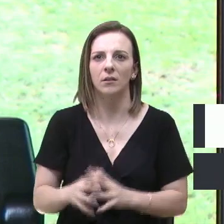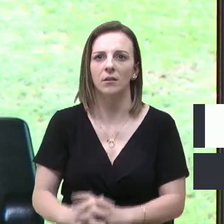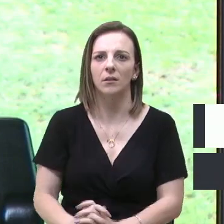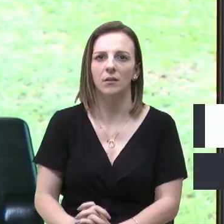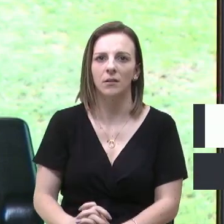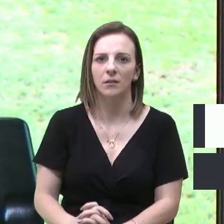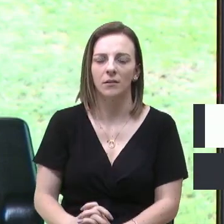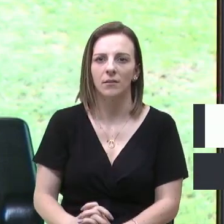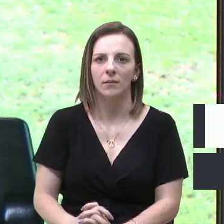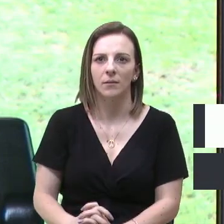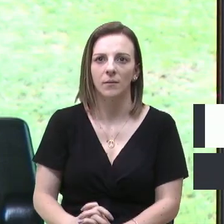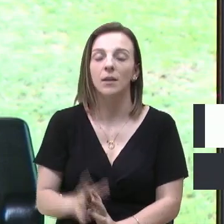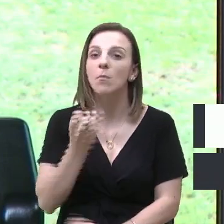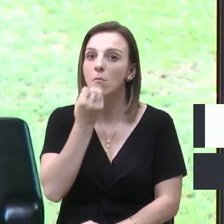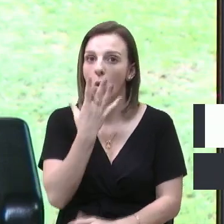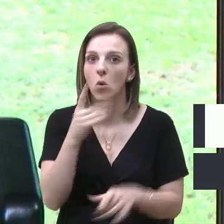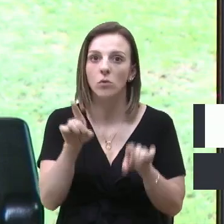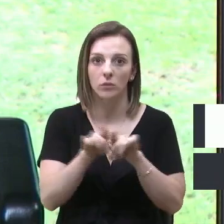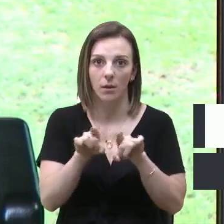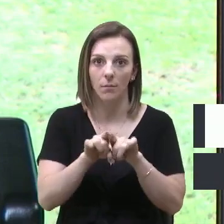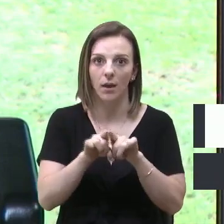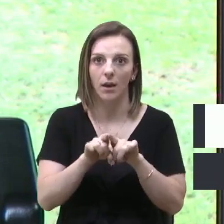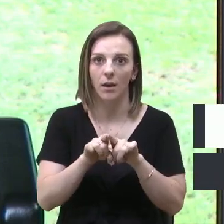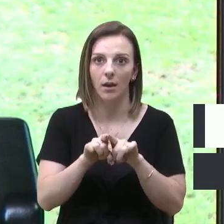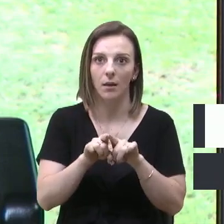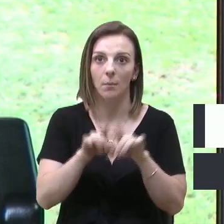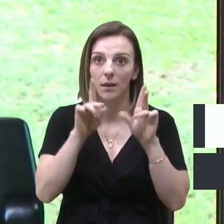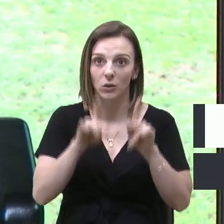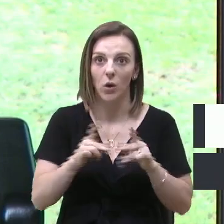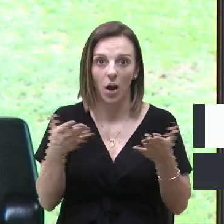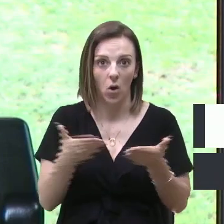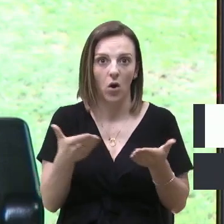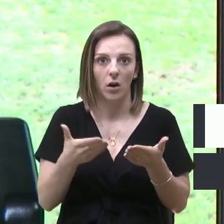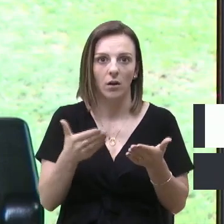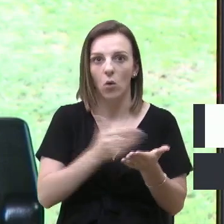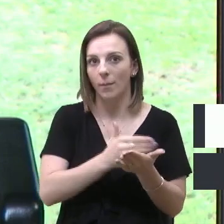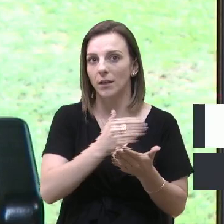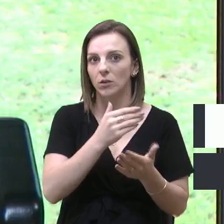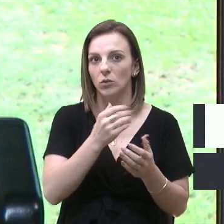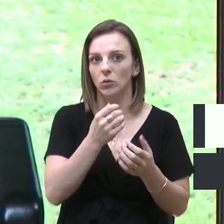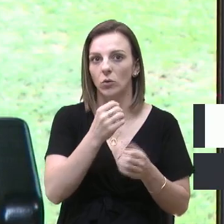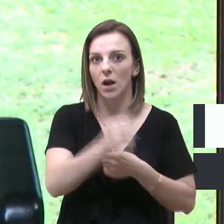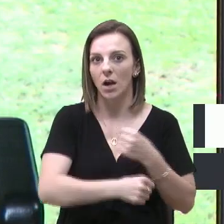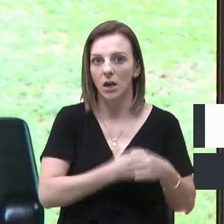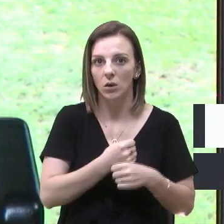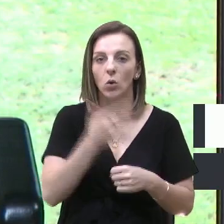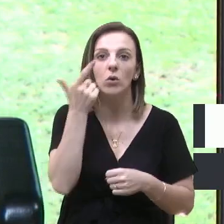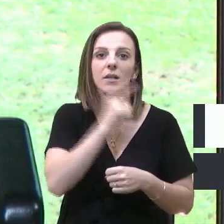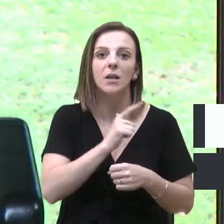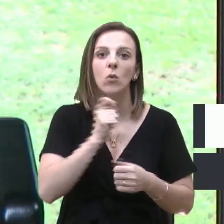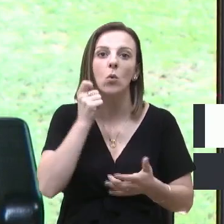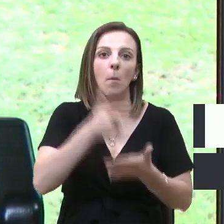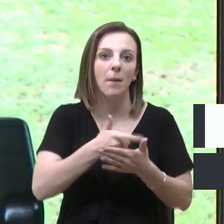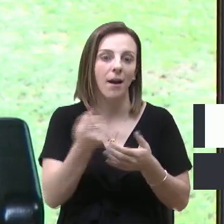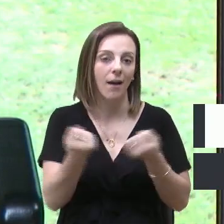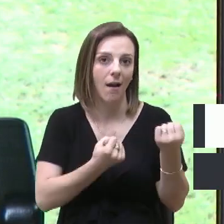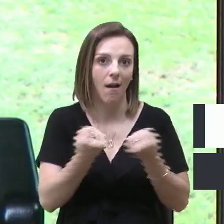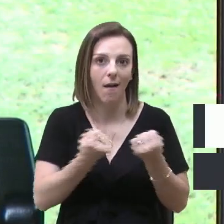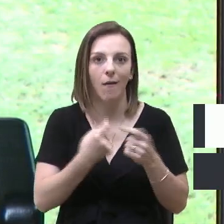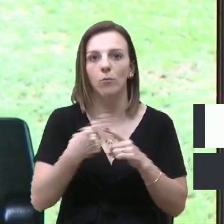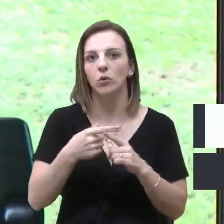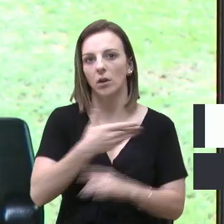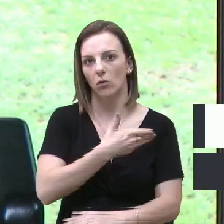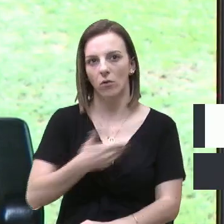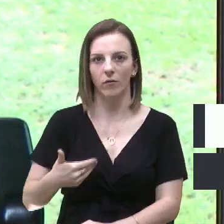Que bom que muitas pessoas compraram um carro agora no início do ano, que o governo federal fez um